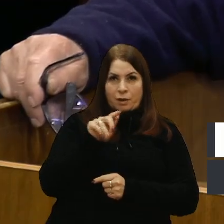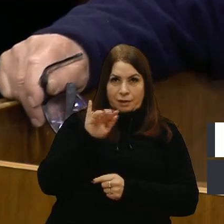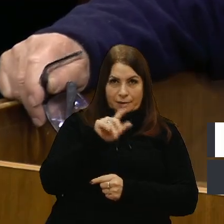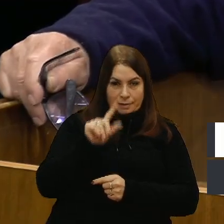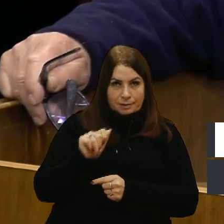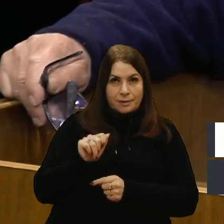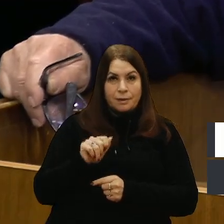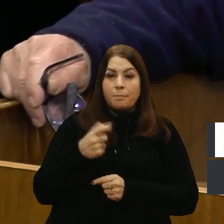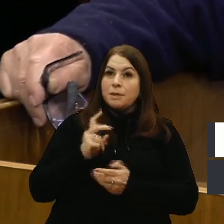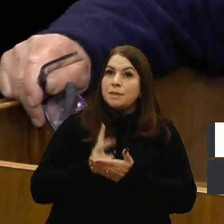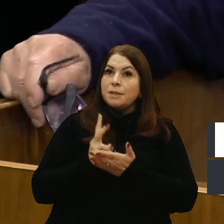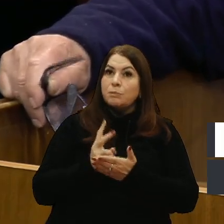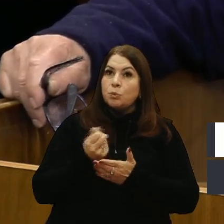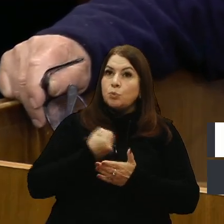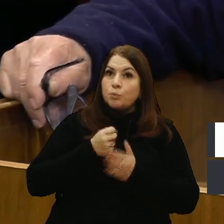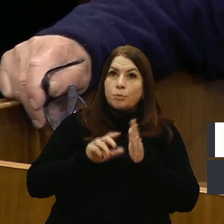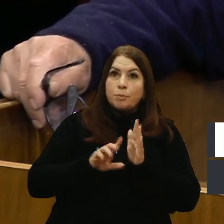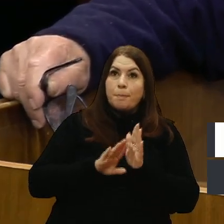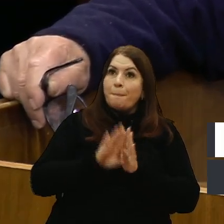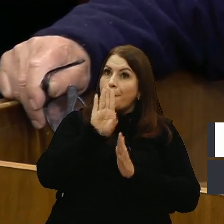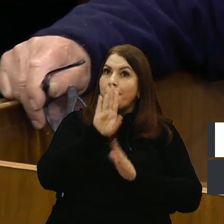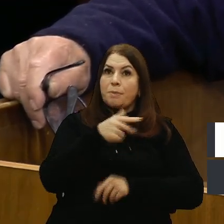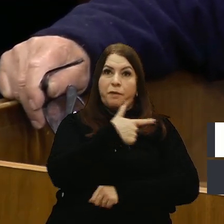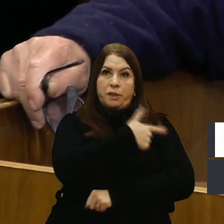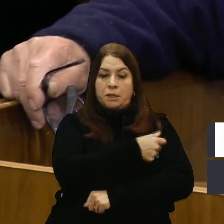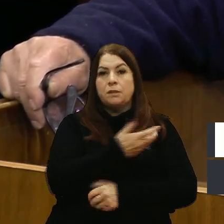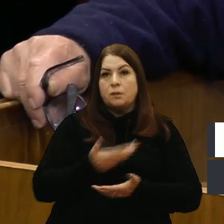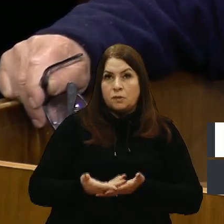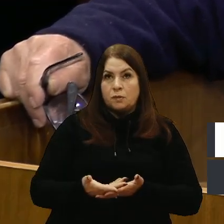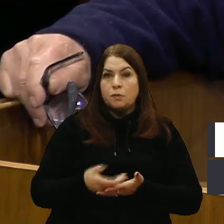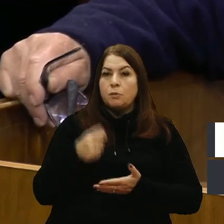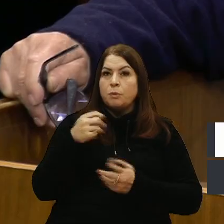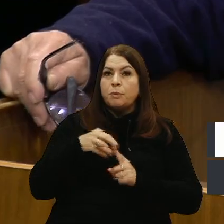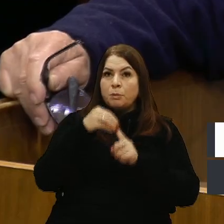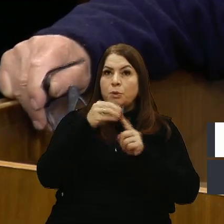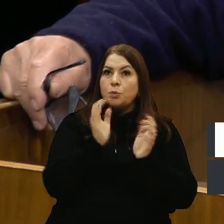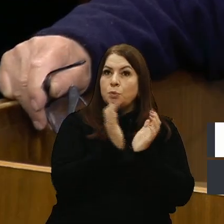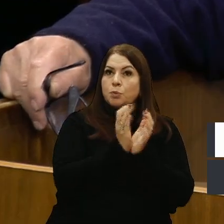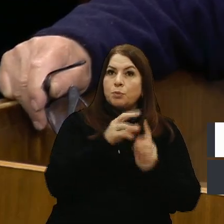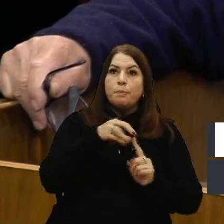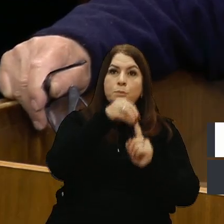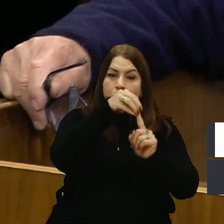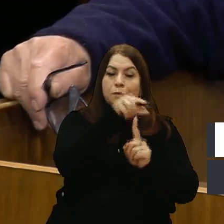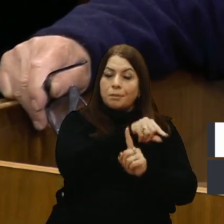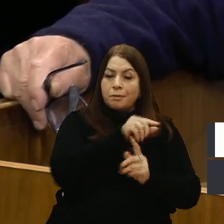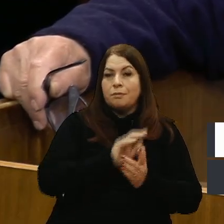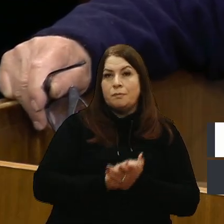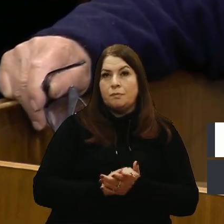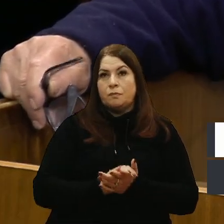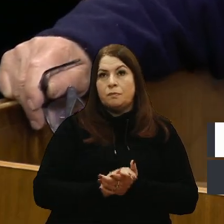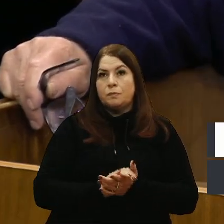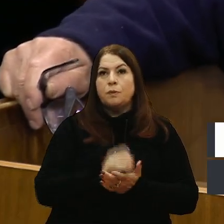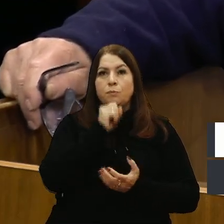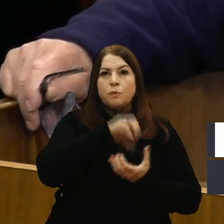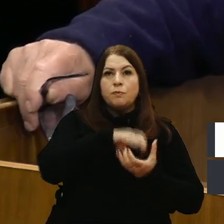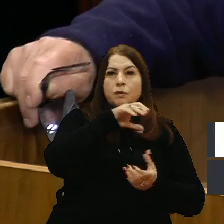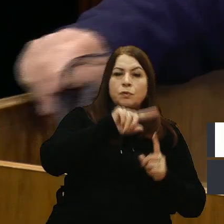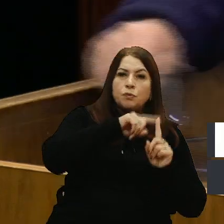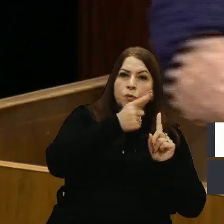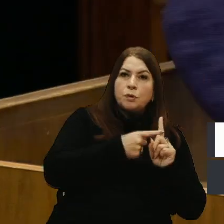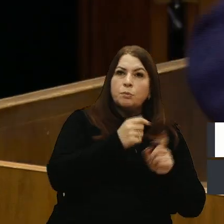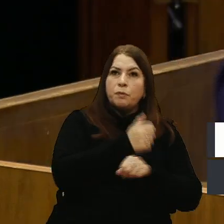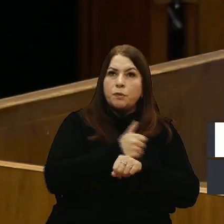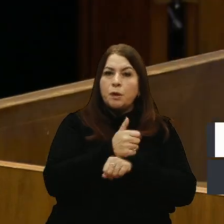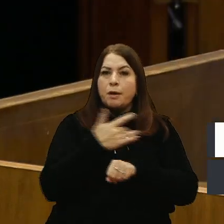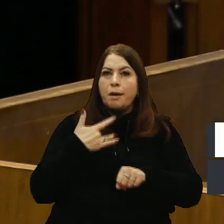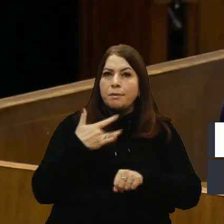nós precisamos manter os índices altos de vacinação, principalmente os grupos prioritários, idosos, gestantes, profissionais